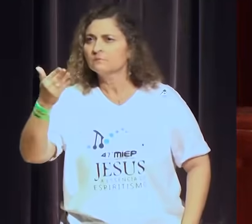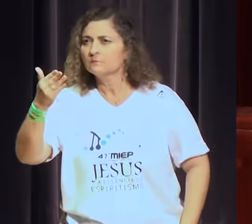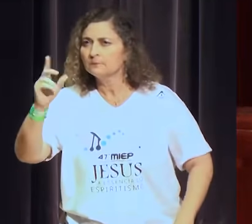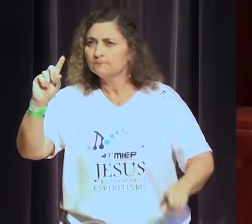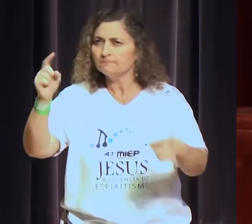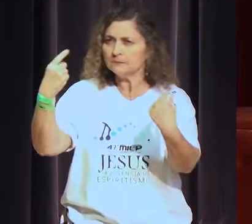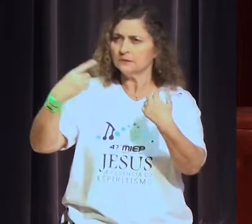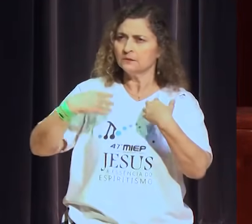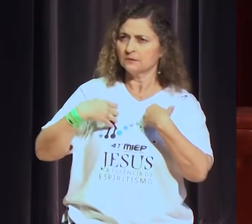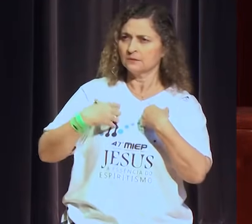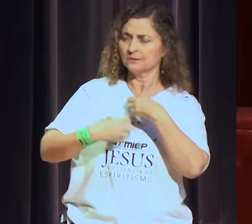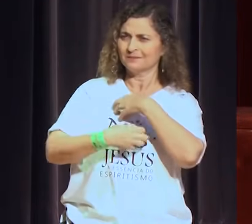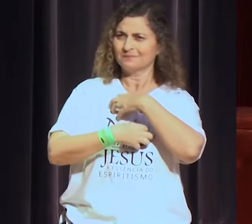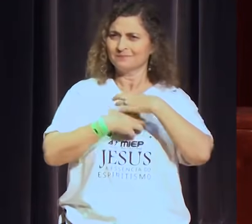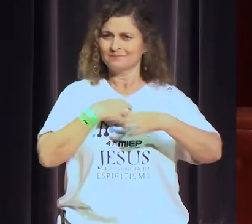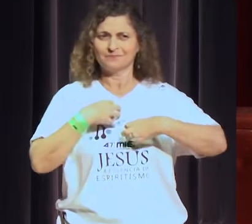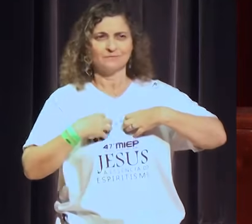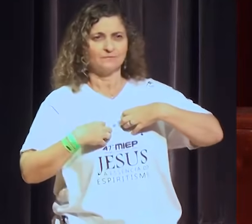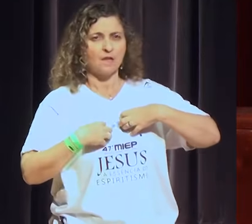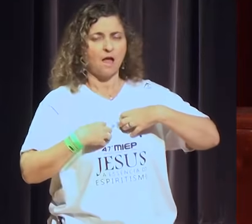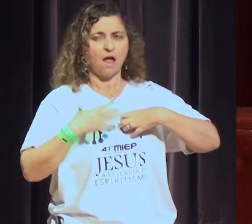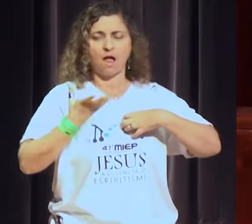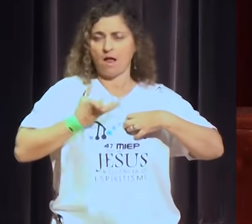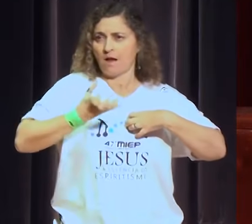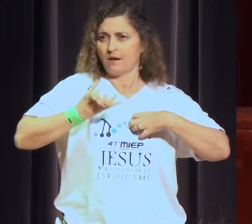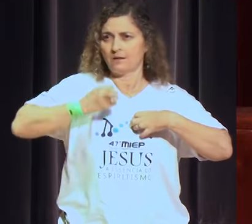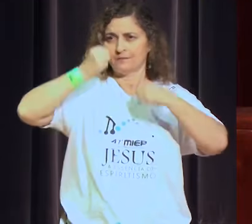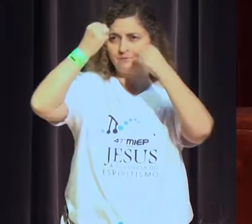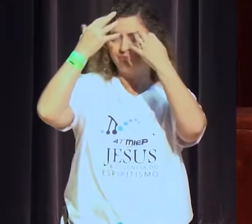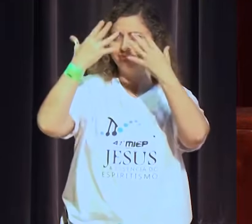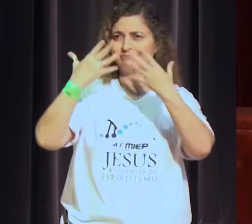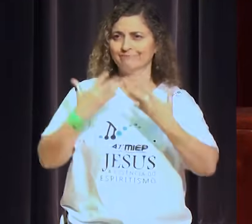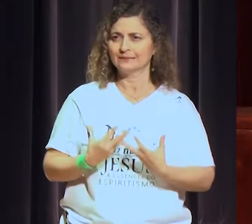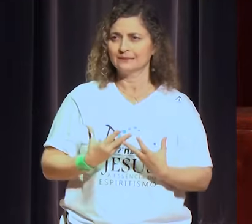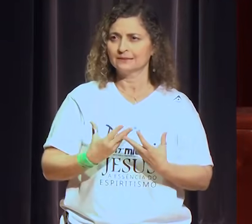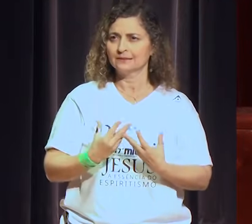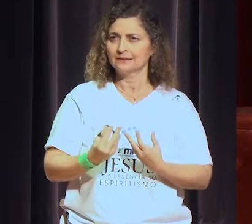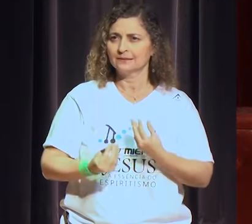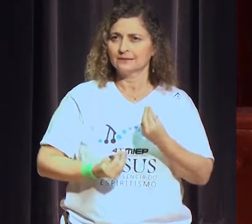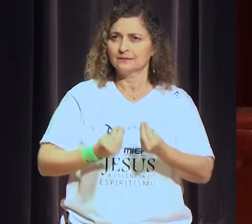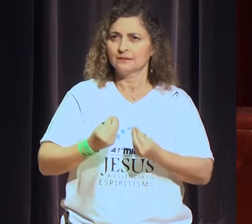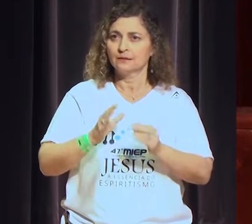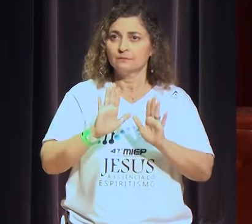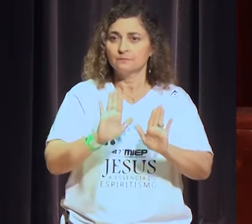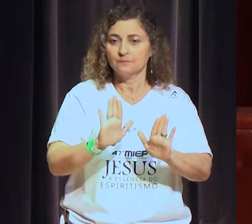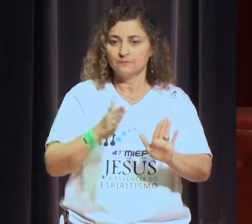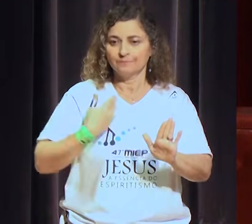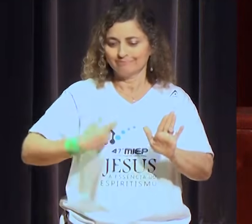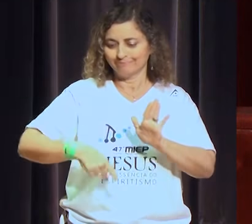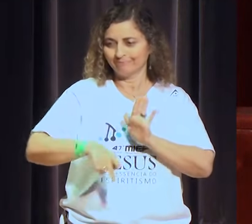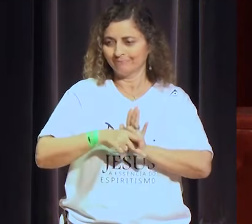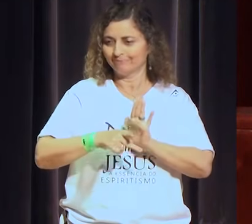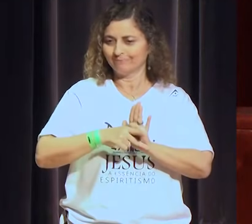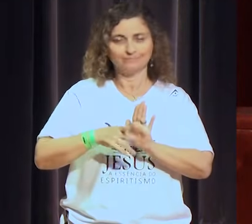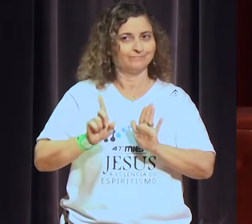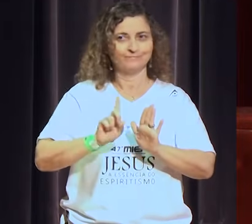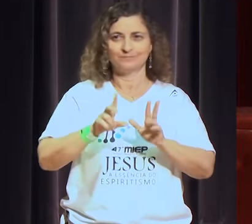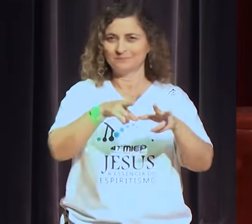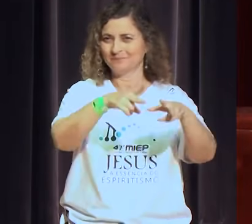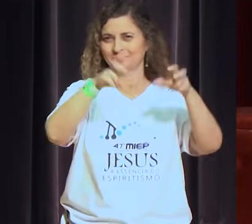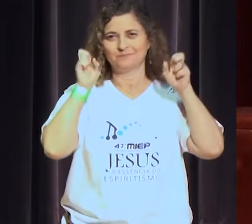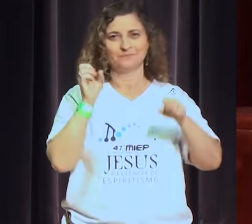sentidos e começa a dar uma explicação que extrapola a percepção